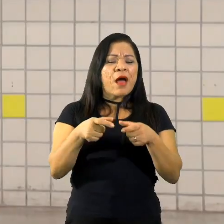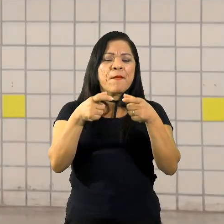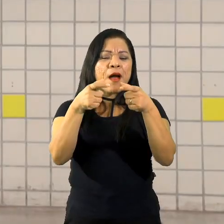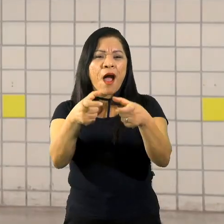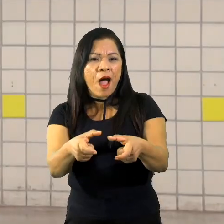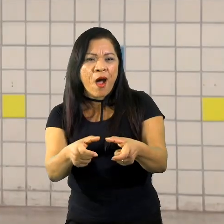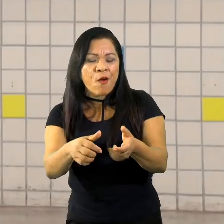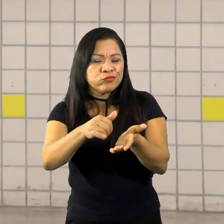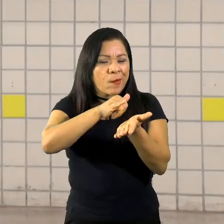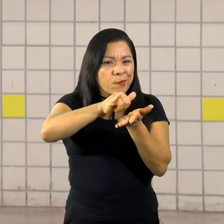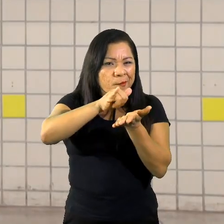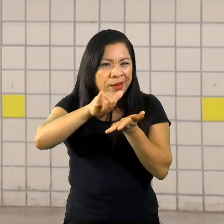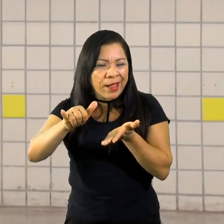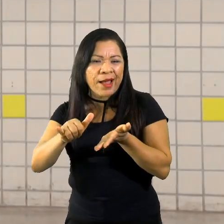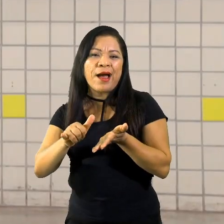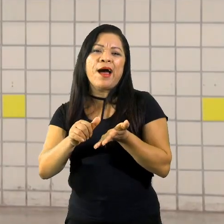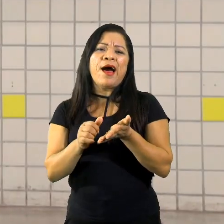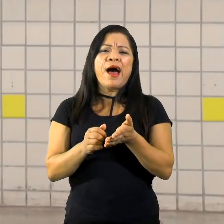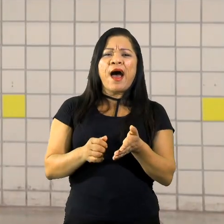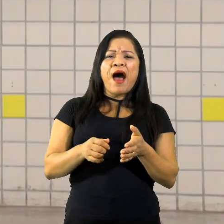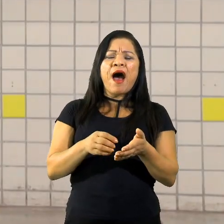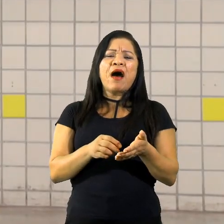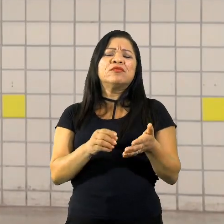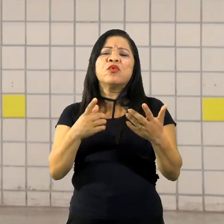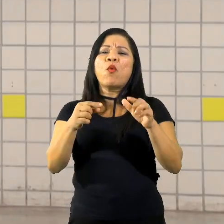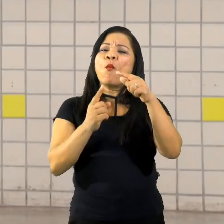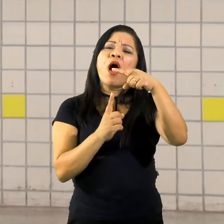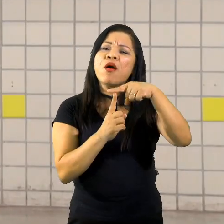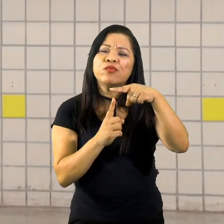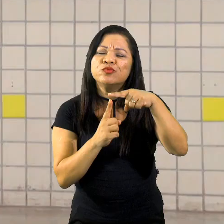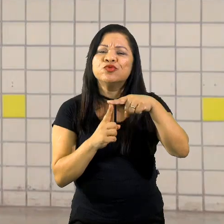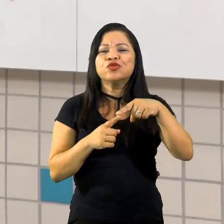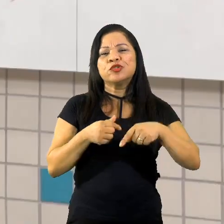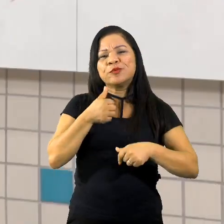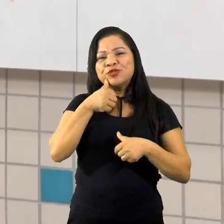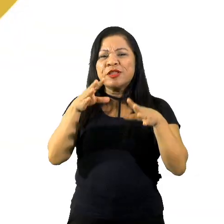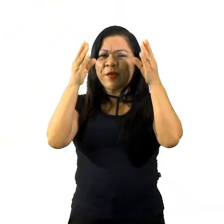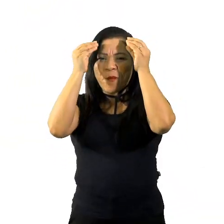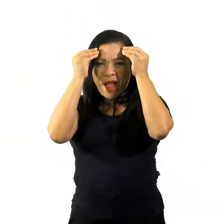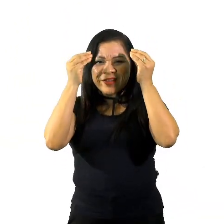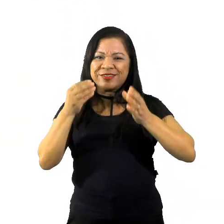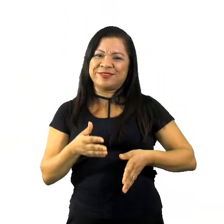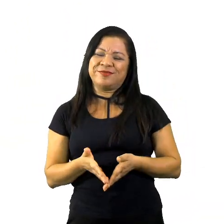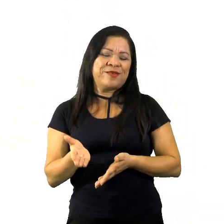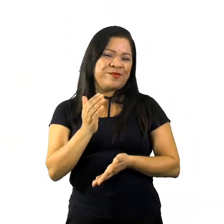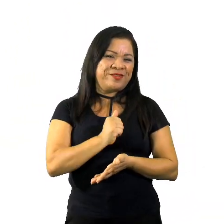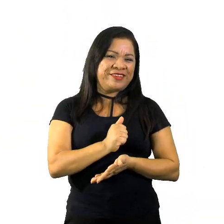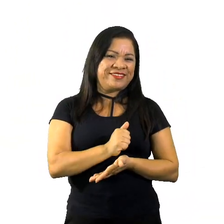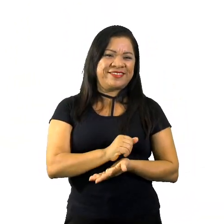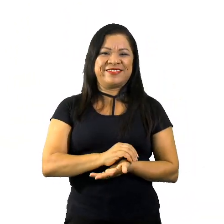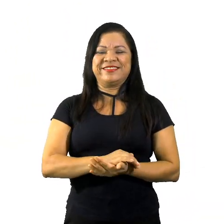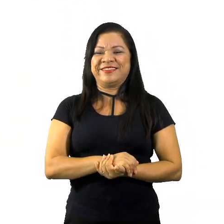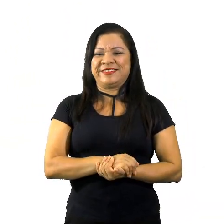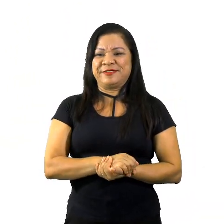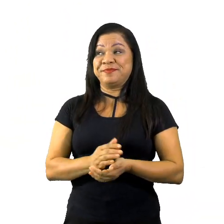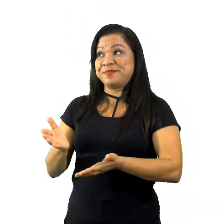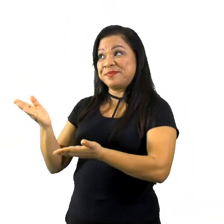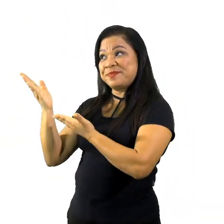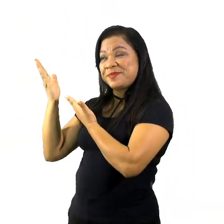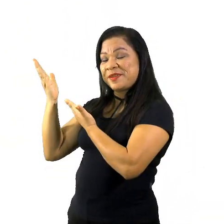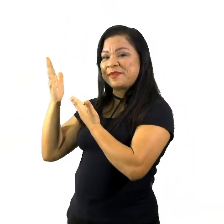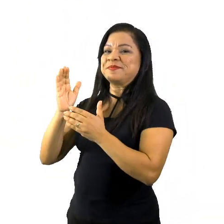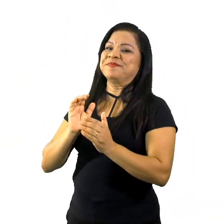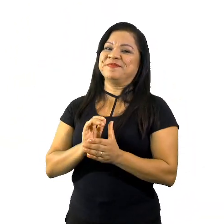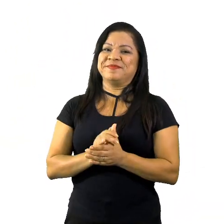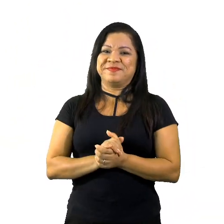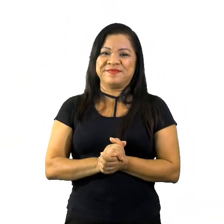de linguagem? Qual é a sua estrutura? Vamos ver? Observem o slide. A reportagem ela